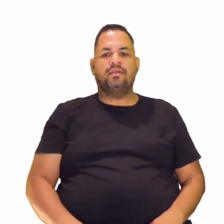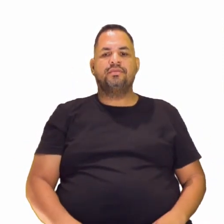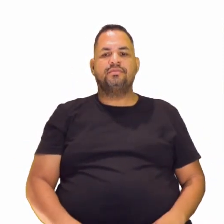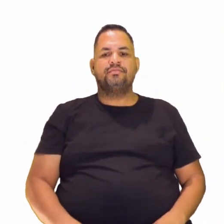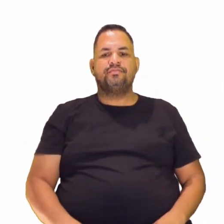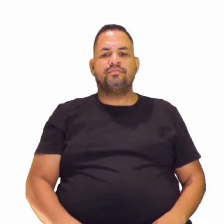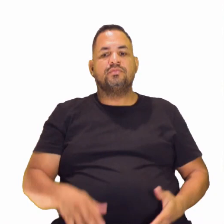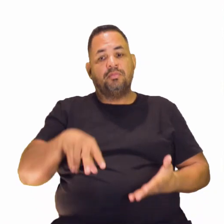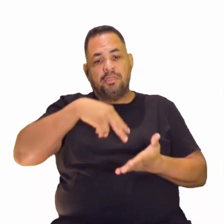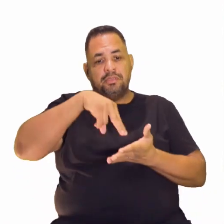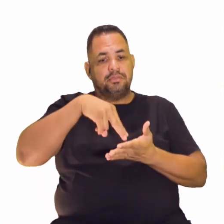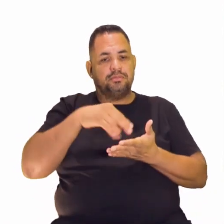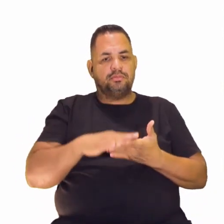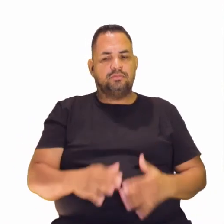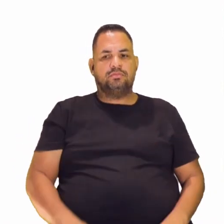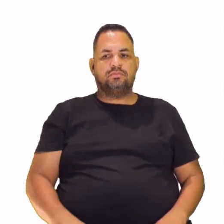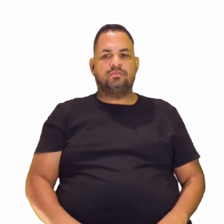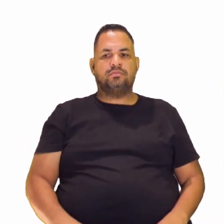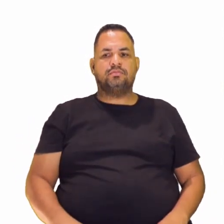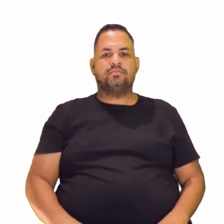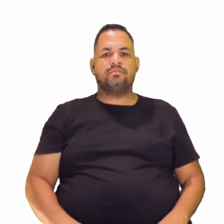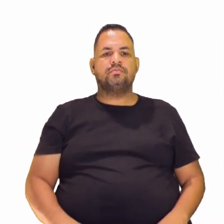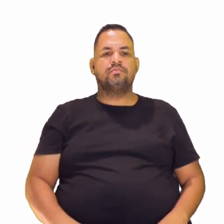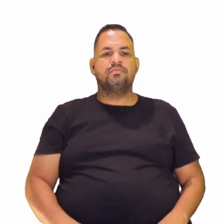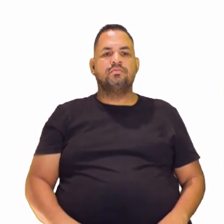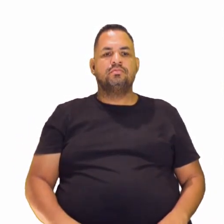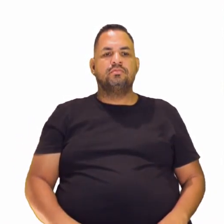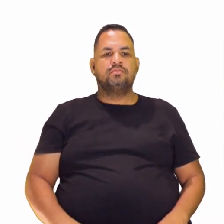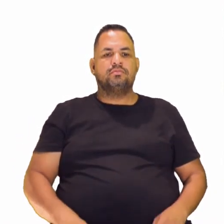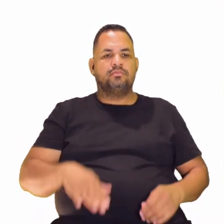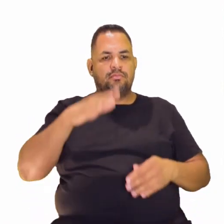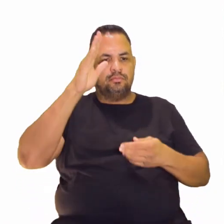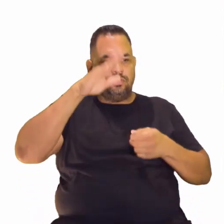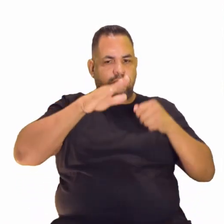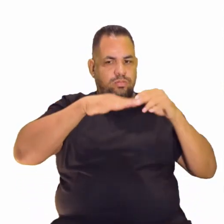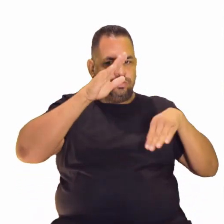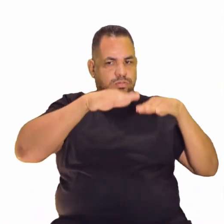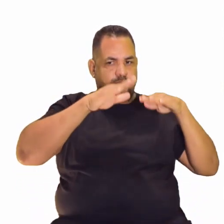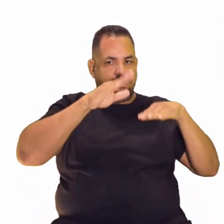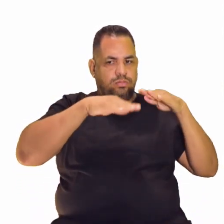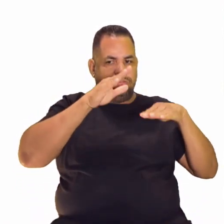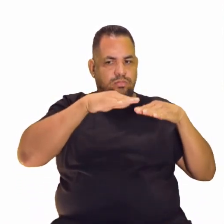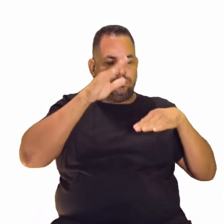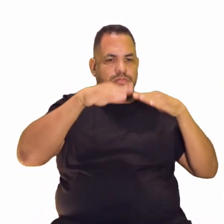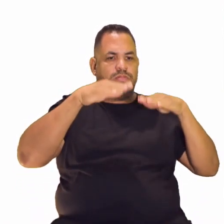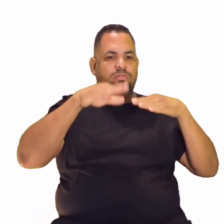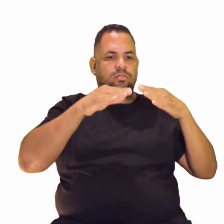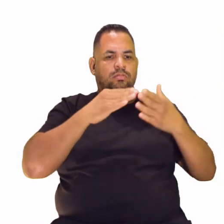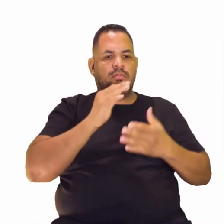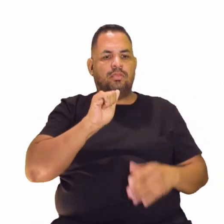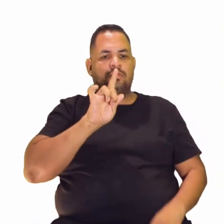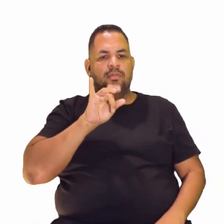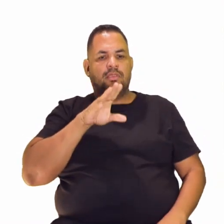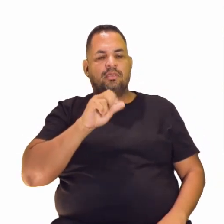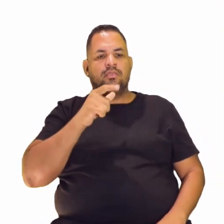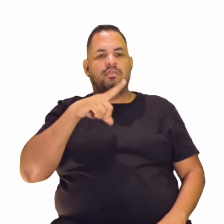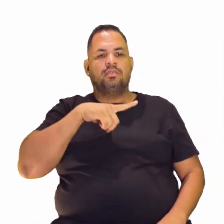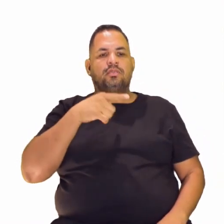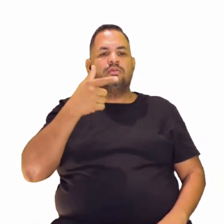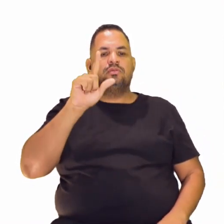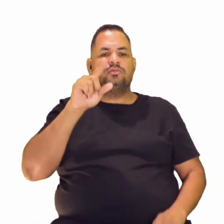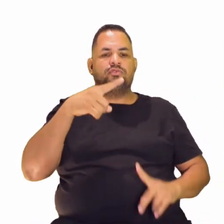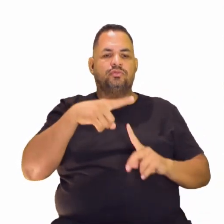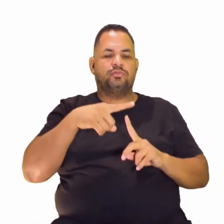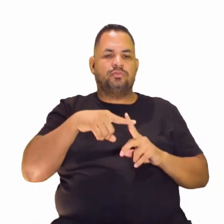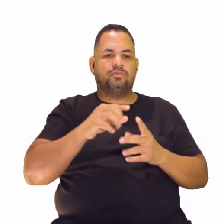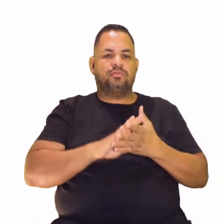seja, sobre a dança, né? Então, olha aqui o atabaque. Uma das formas de atabaque, tem outras, né?